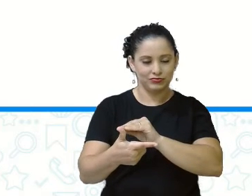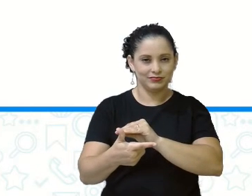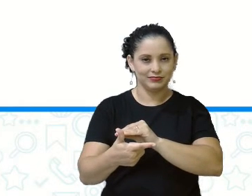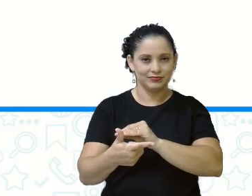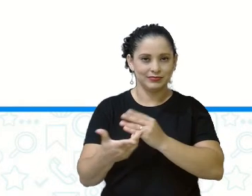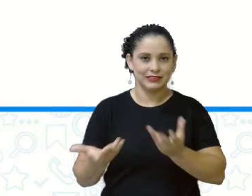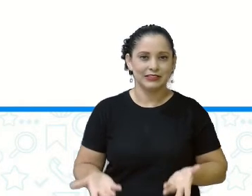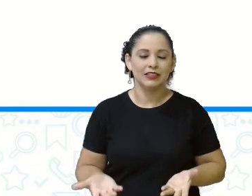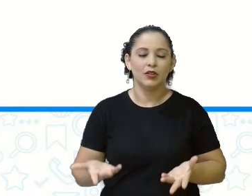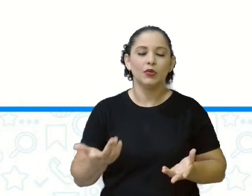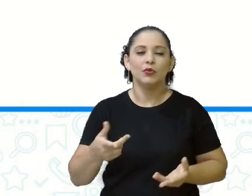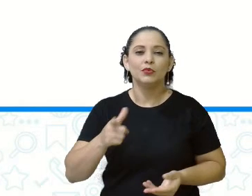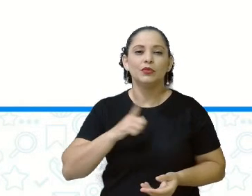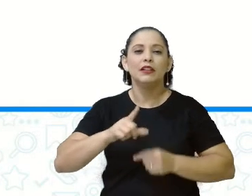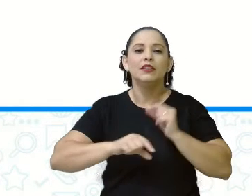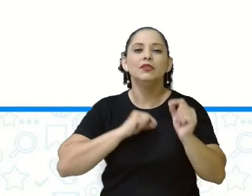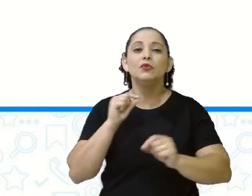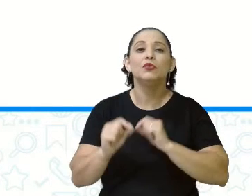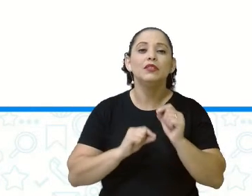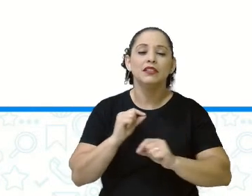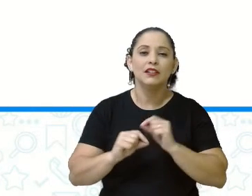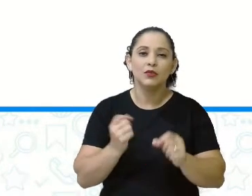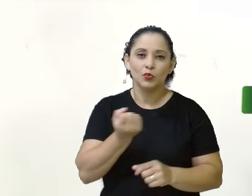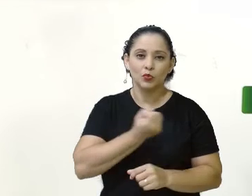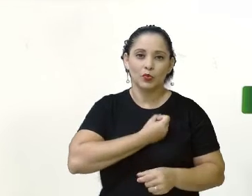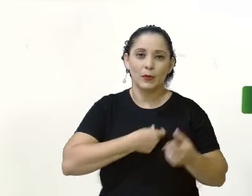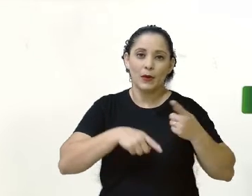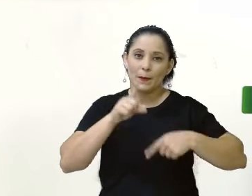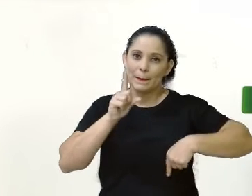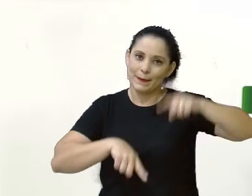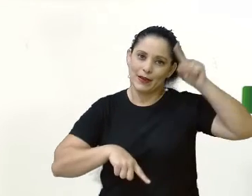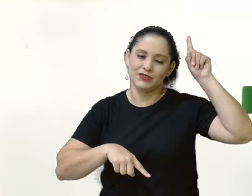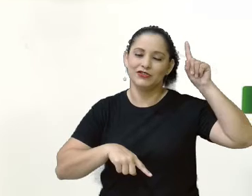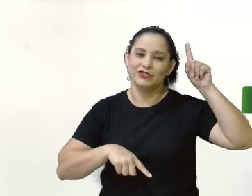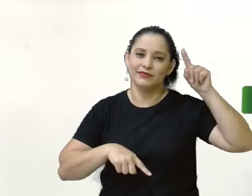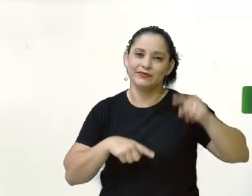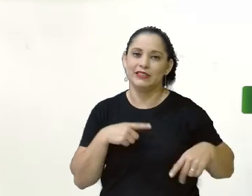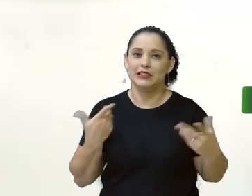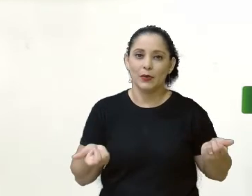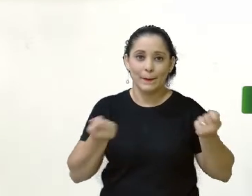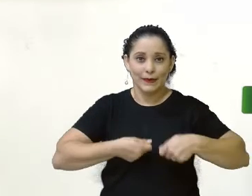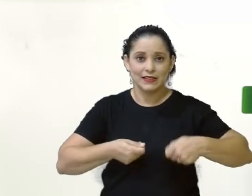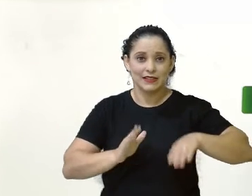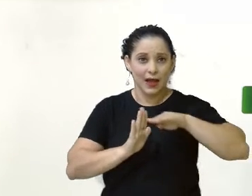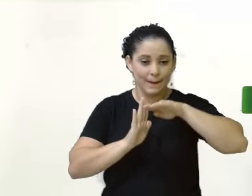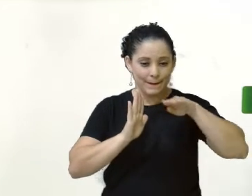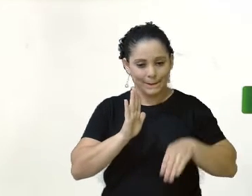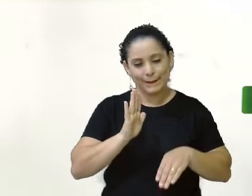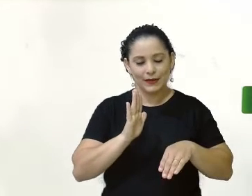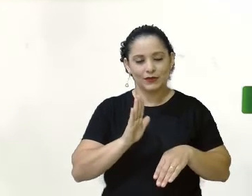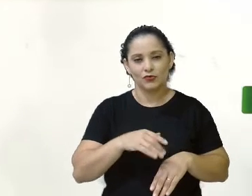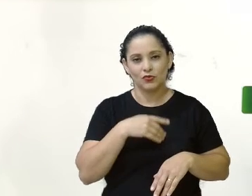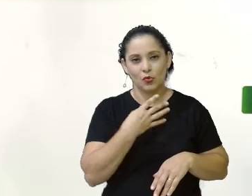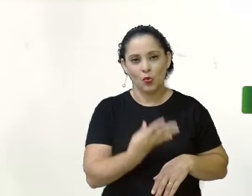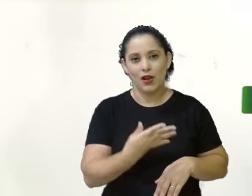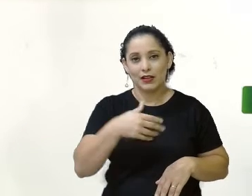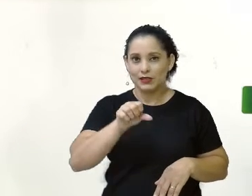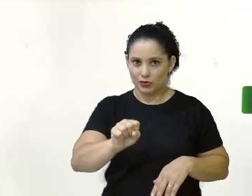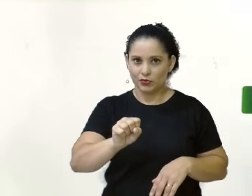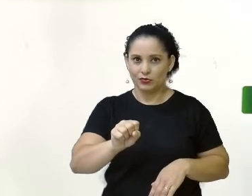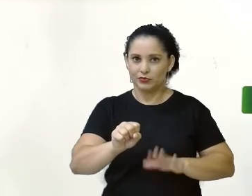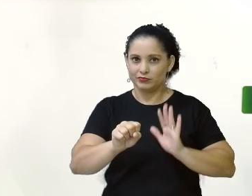no meu quociente, eu teria um número a mais que 49. Então, eu tive que parar no 48